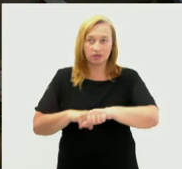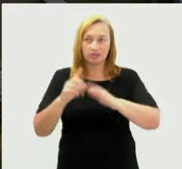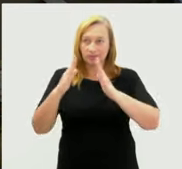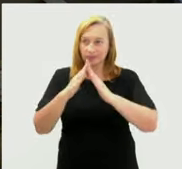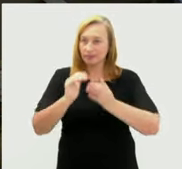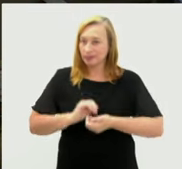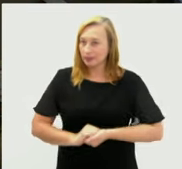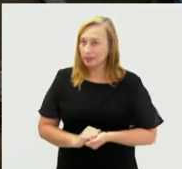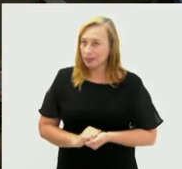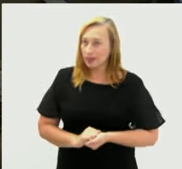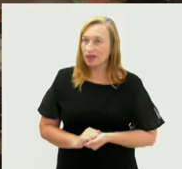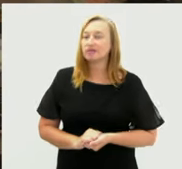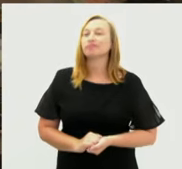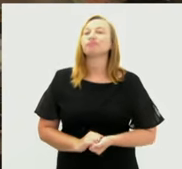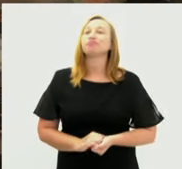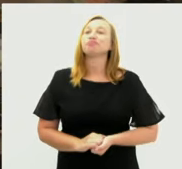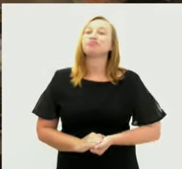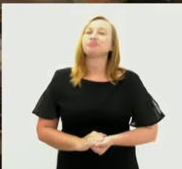tempo regimental.